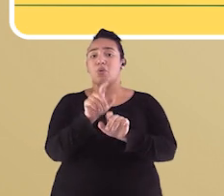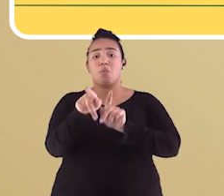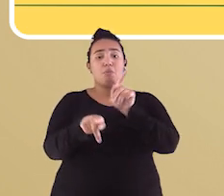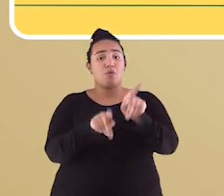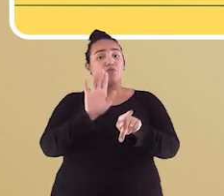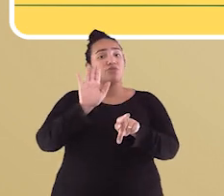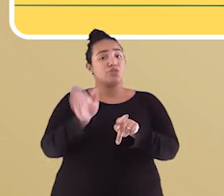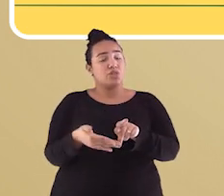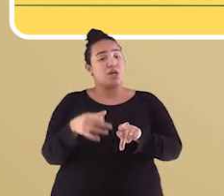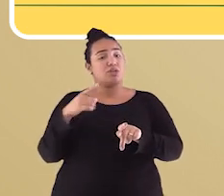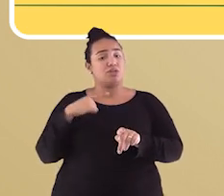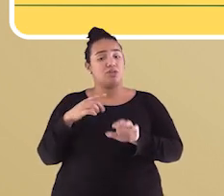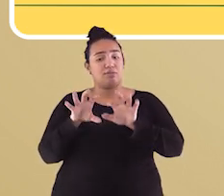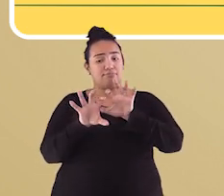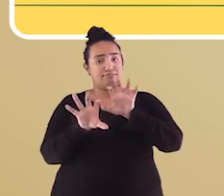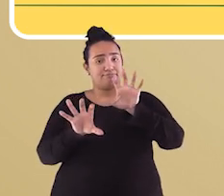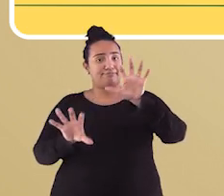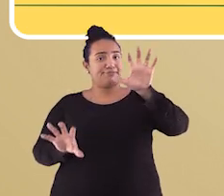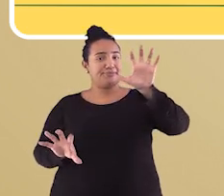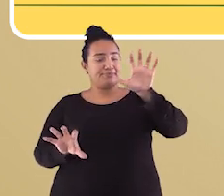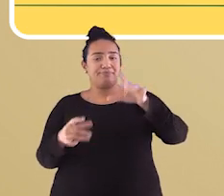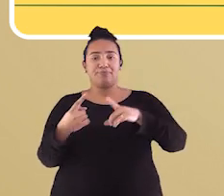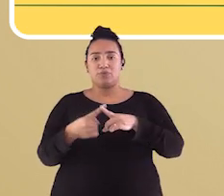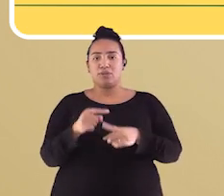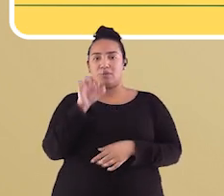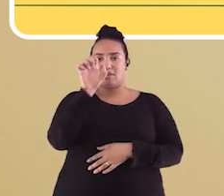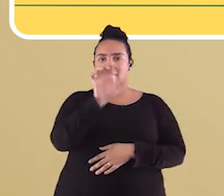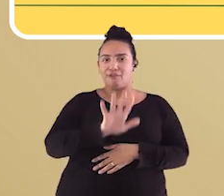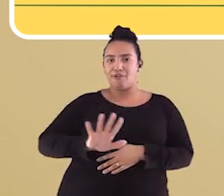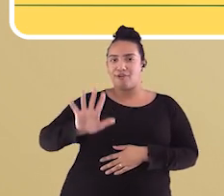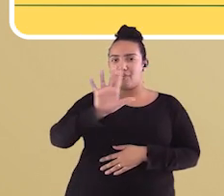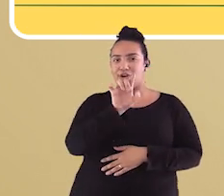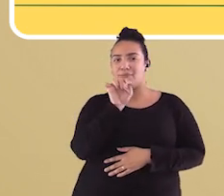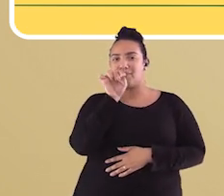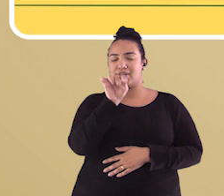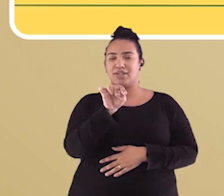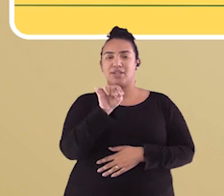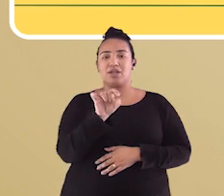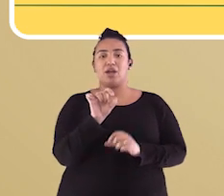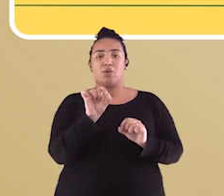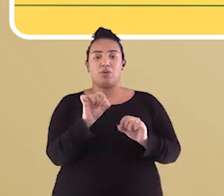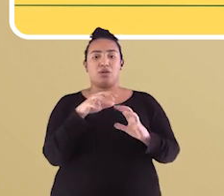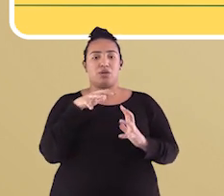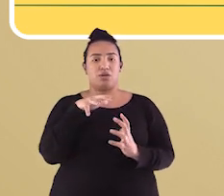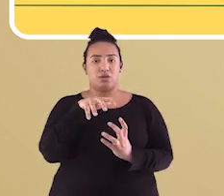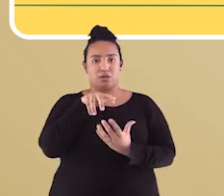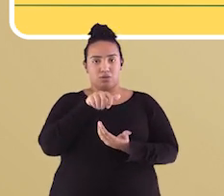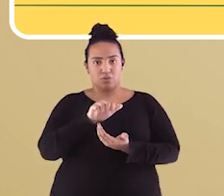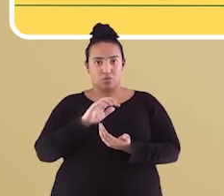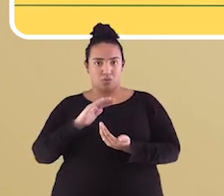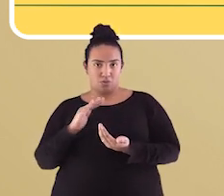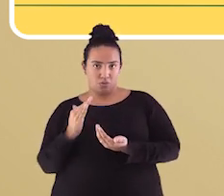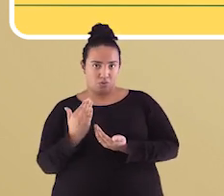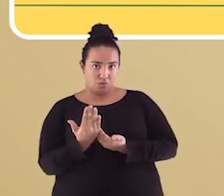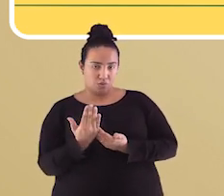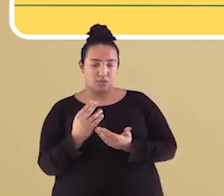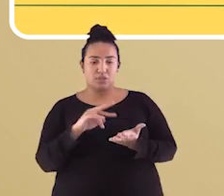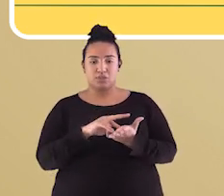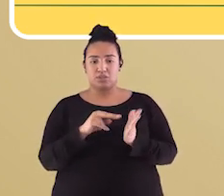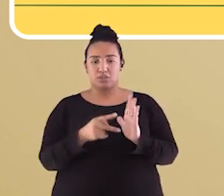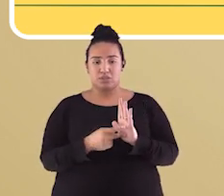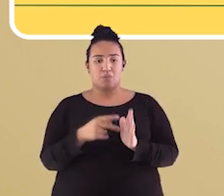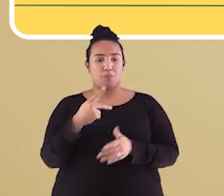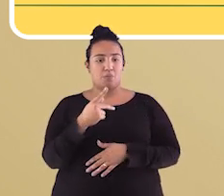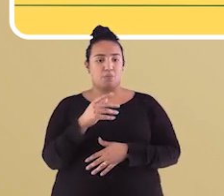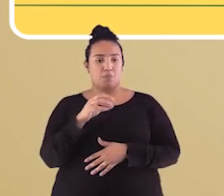mundo em diferentes partes, pois os europeus se denominavam do Ocidente, que em latim significa